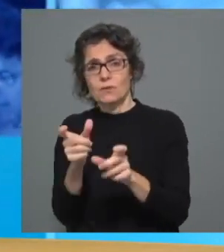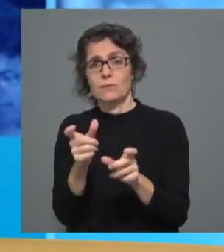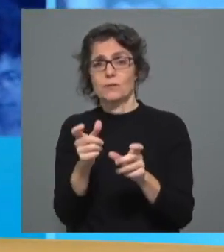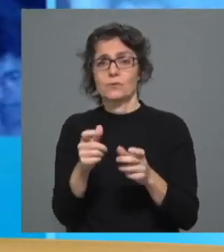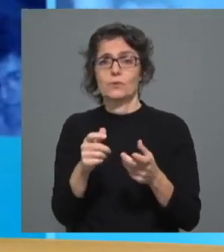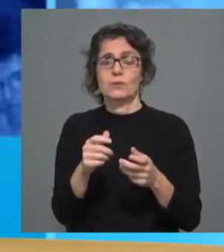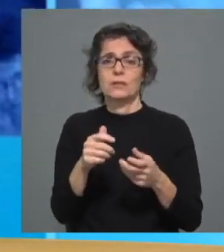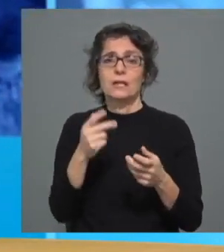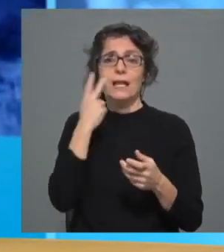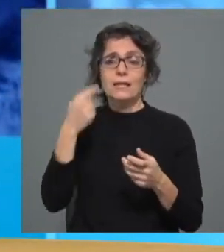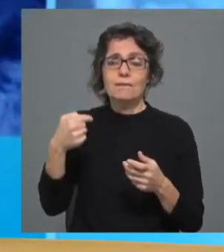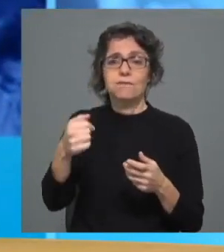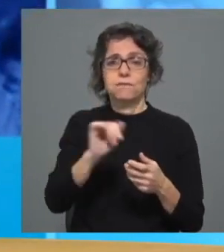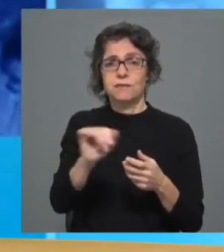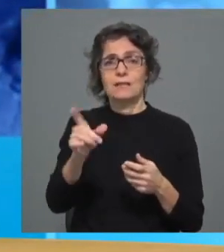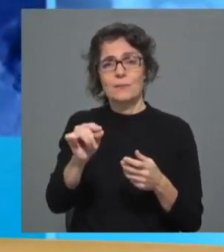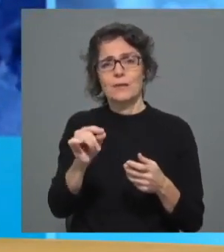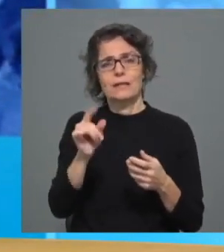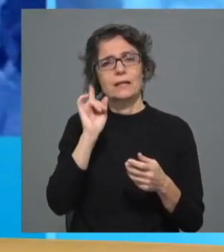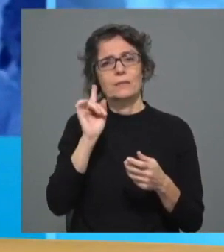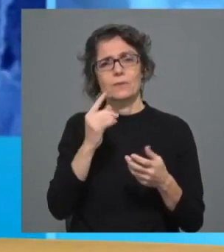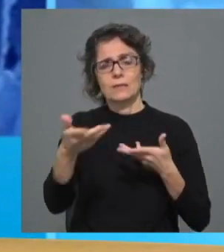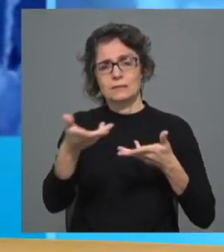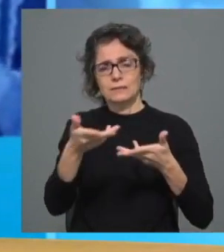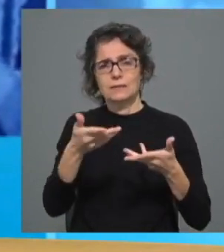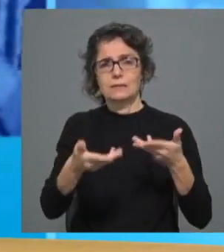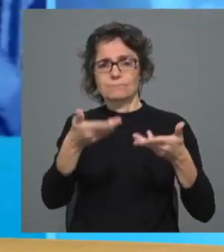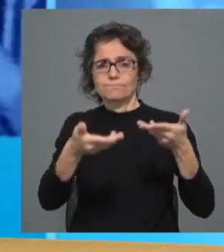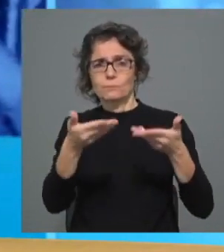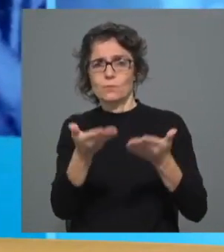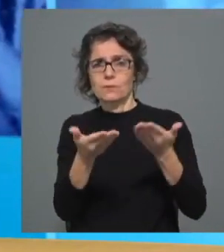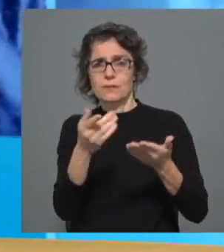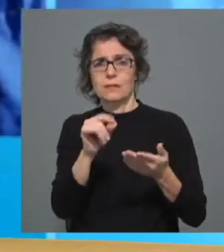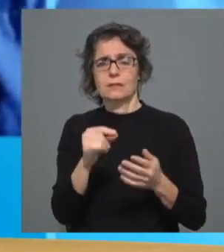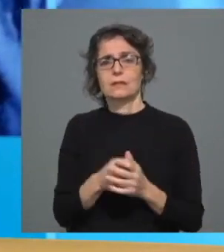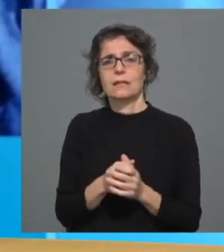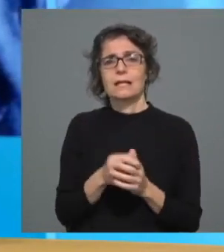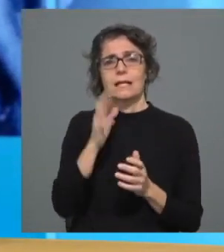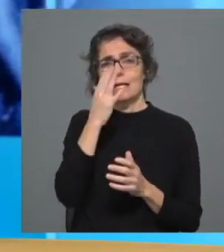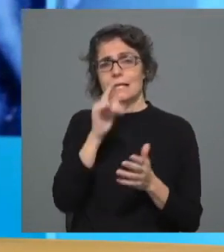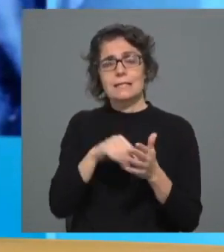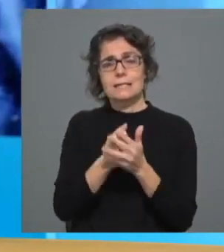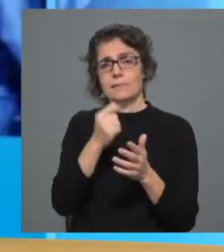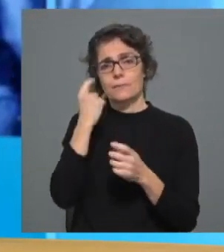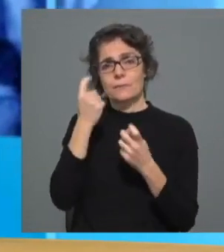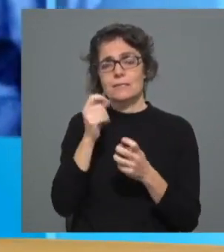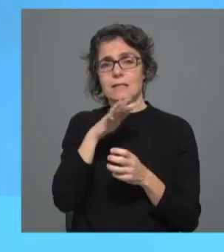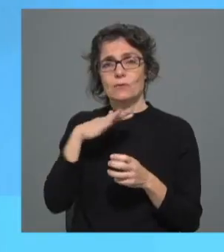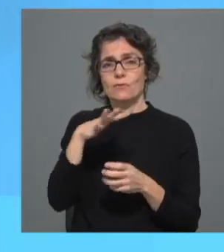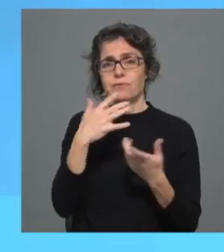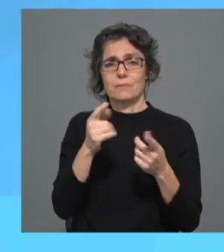ser aquela que é compatível não com uma pessoa individual, mas também para a maior parte dos